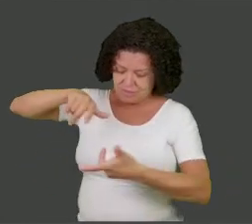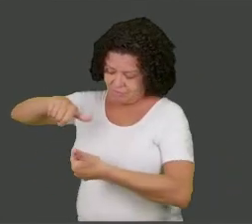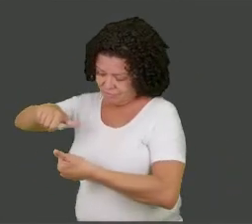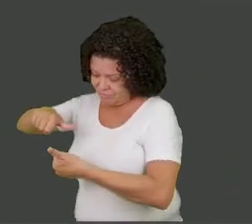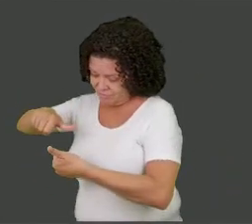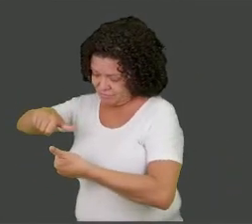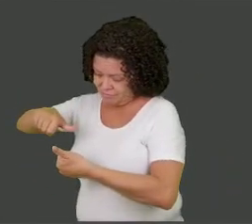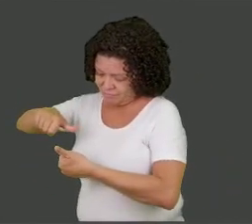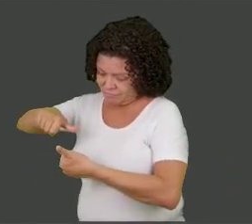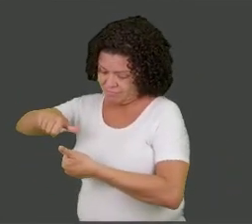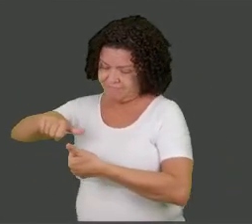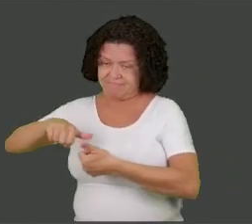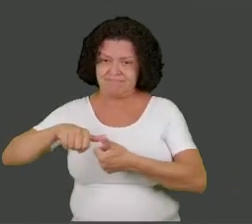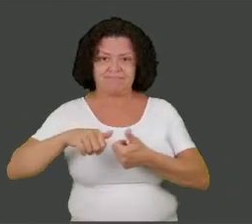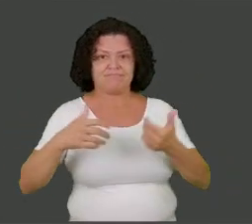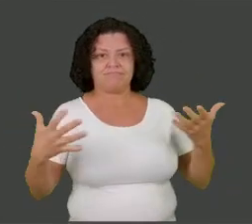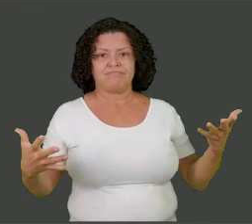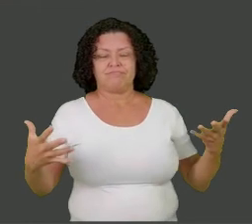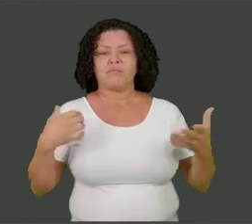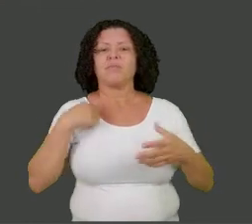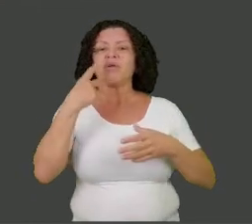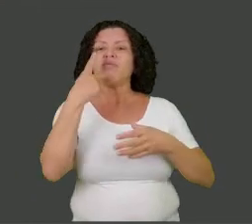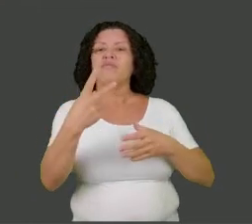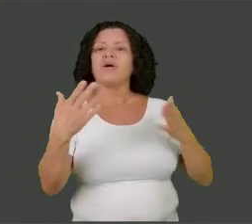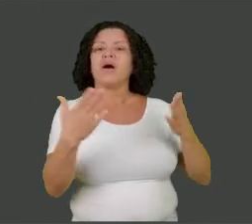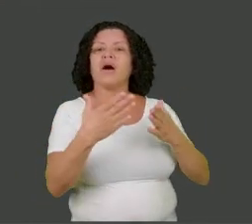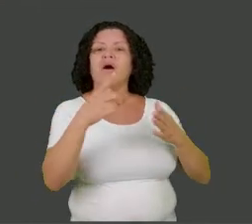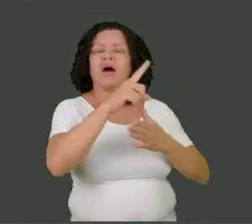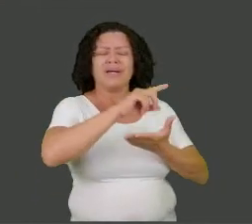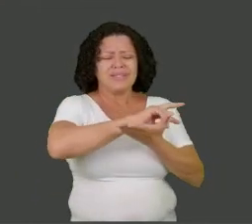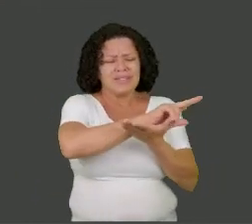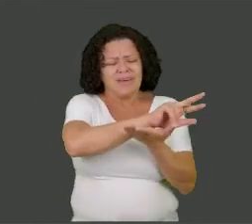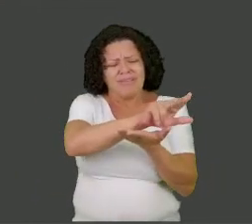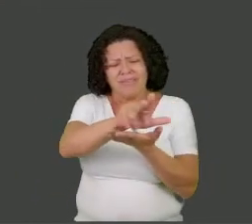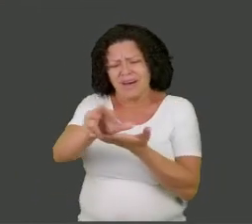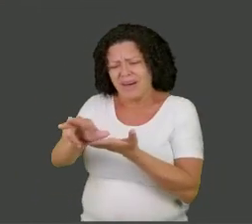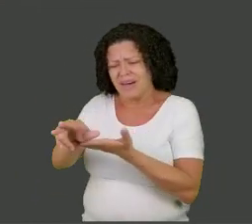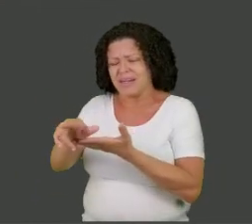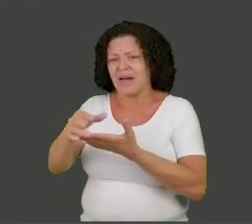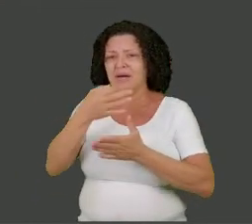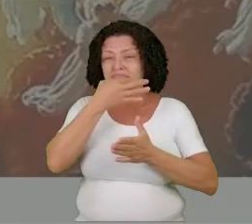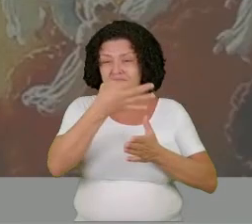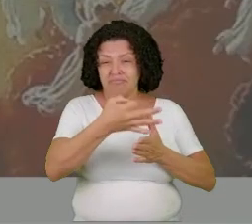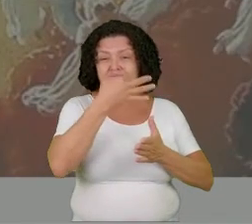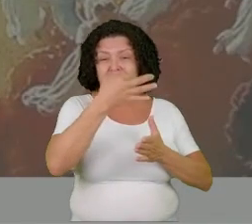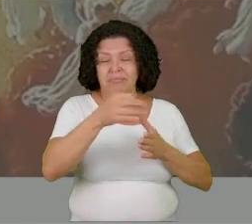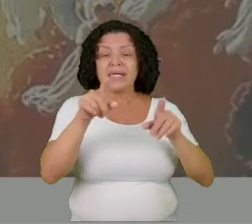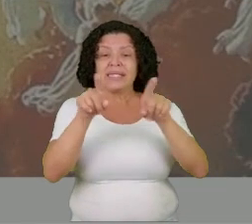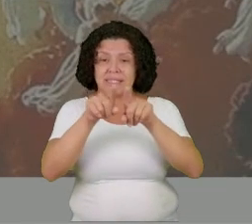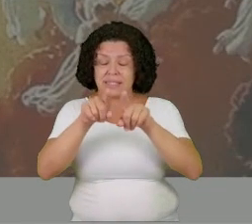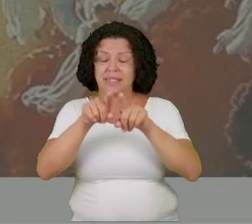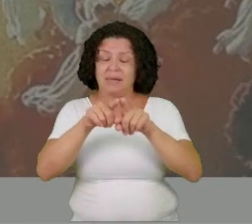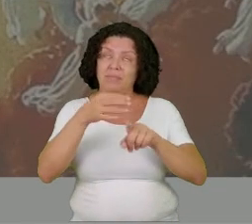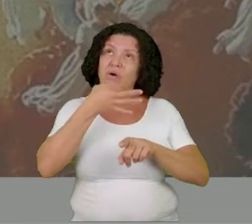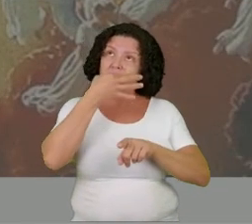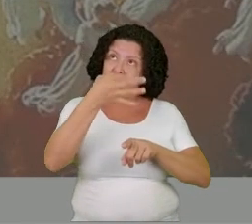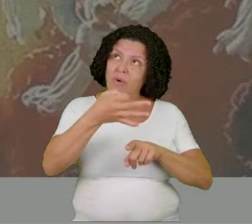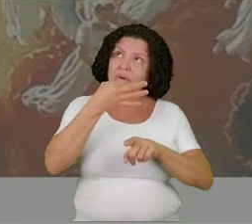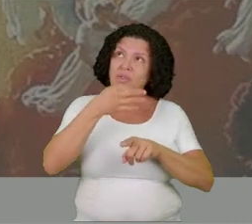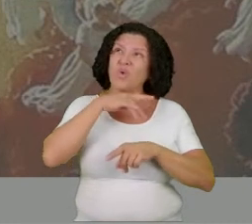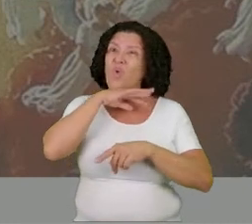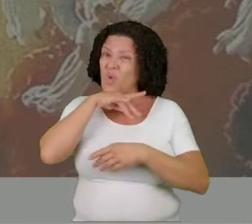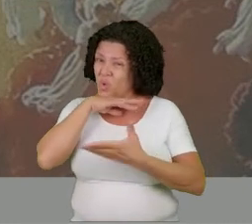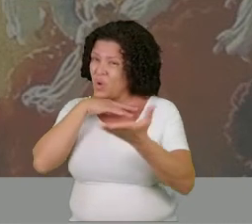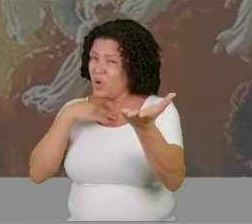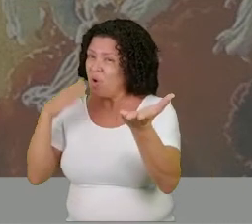e afinidades. Muito bem, a gente falou de várias opções e